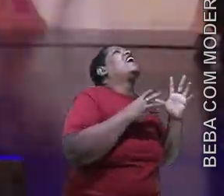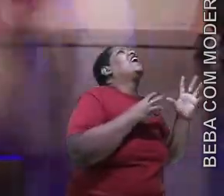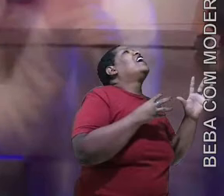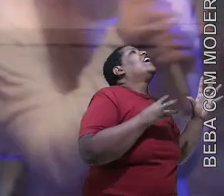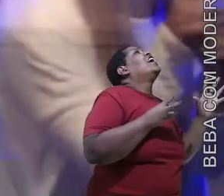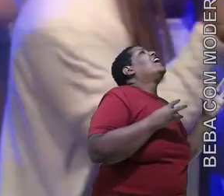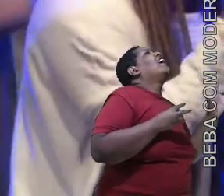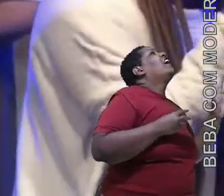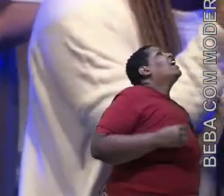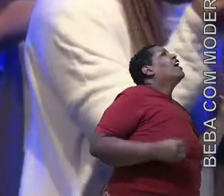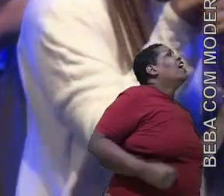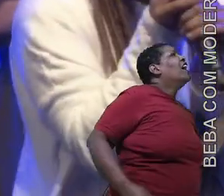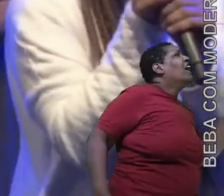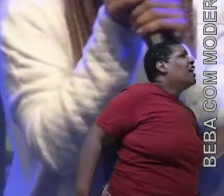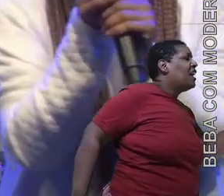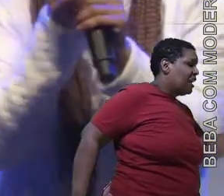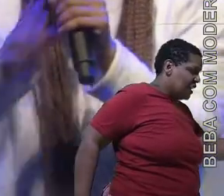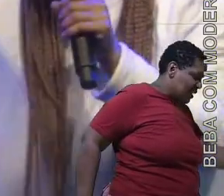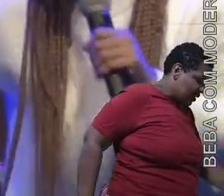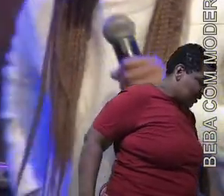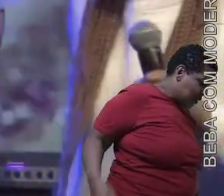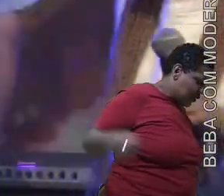E aí